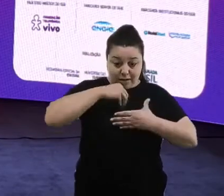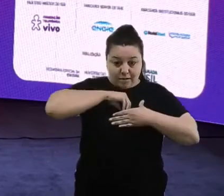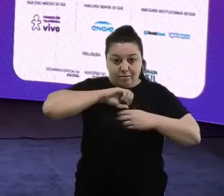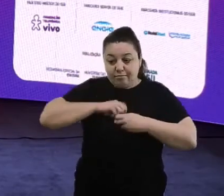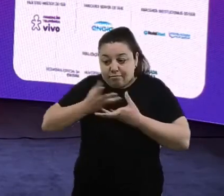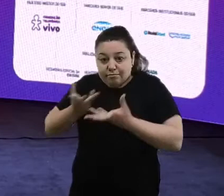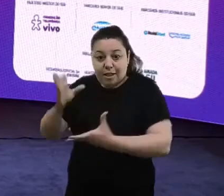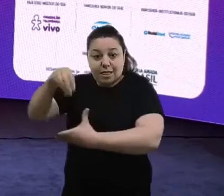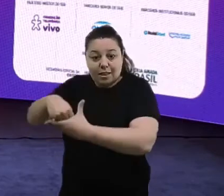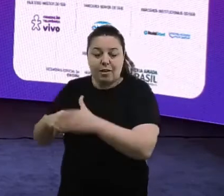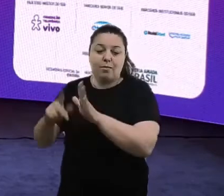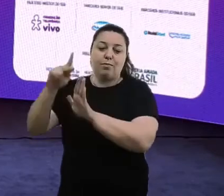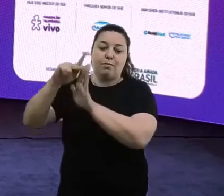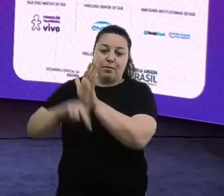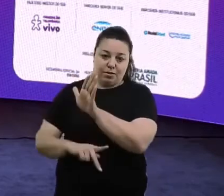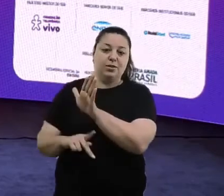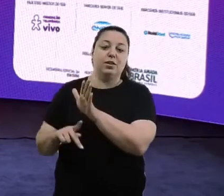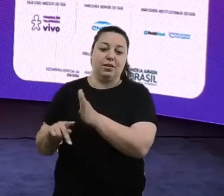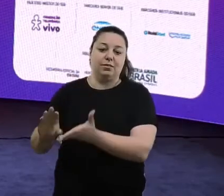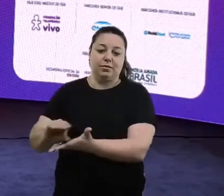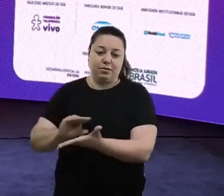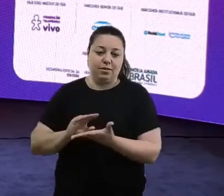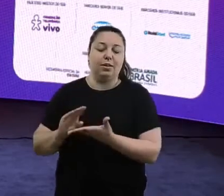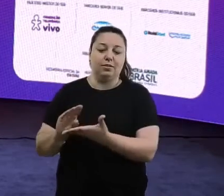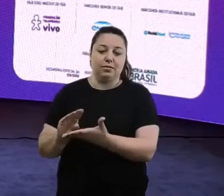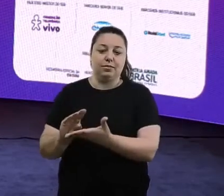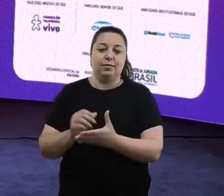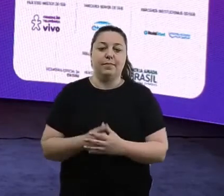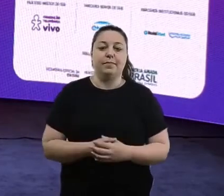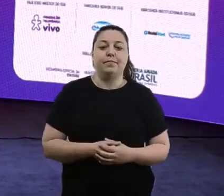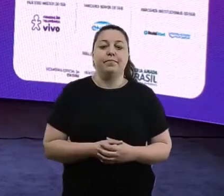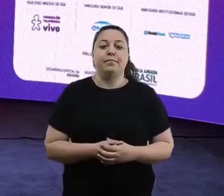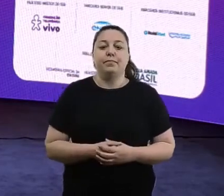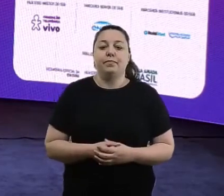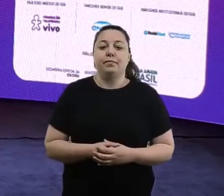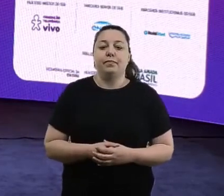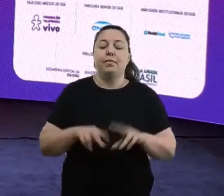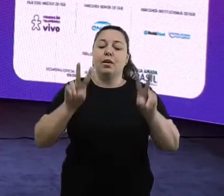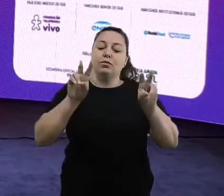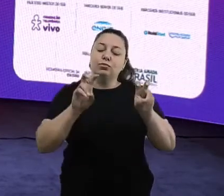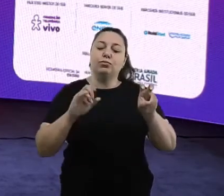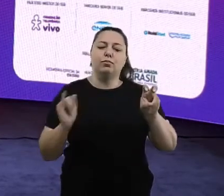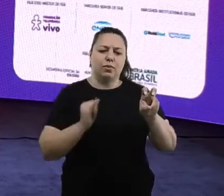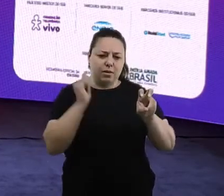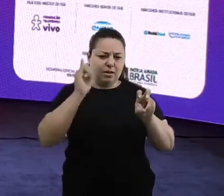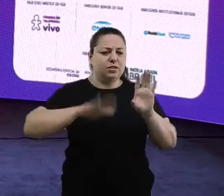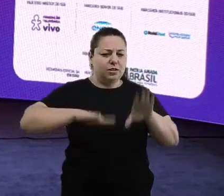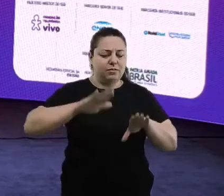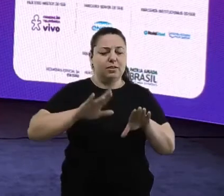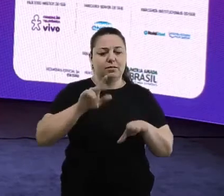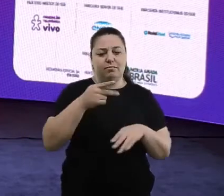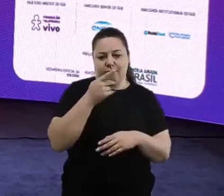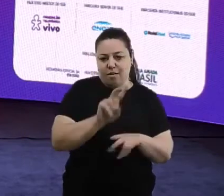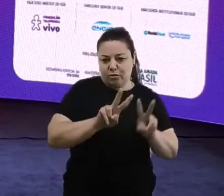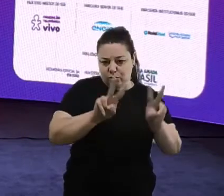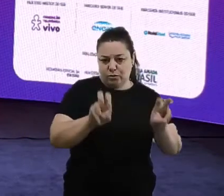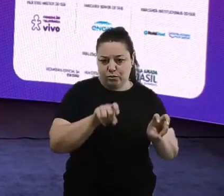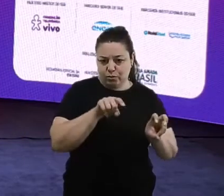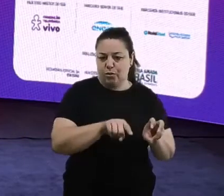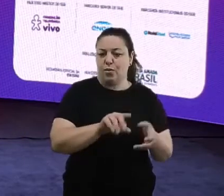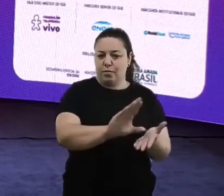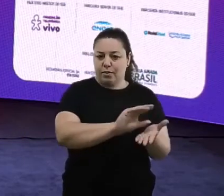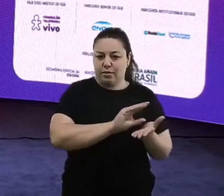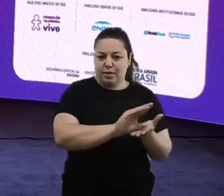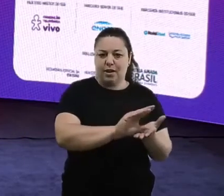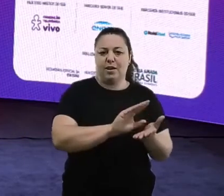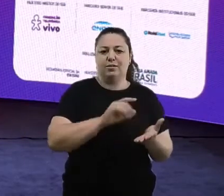Então, uma coisa que é muito importante quando a gente fala de inteligência analítica é que a gente não pode esquecer aquilo que a gente chama de intuição,